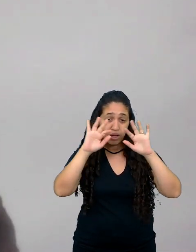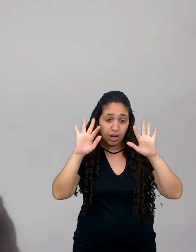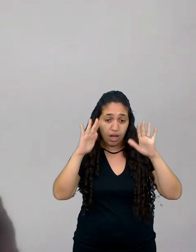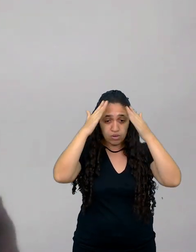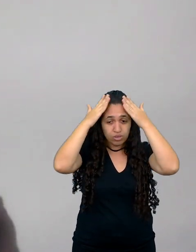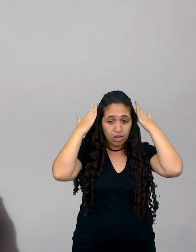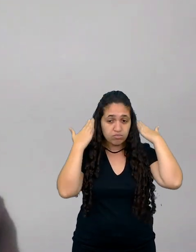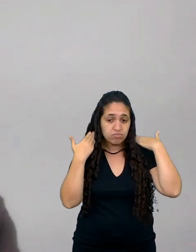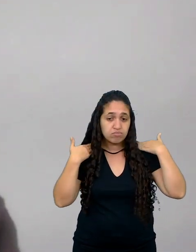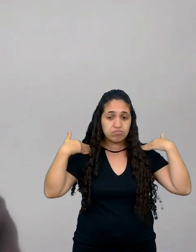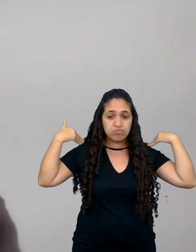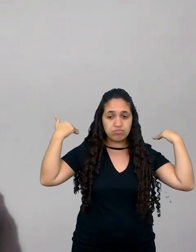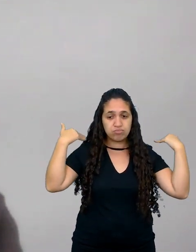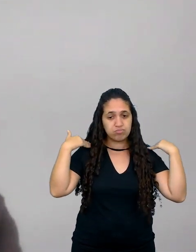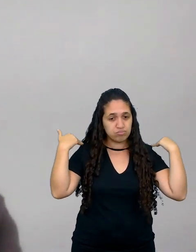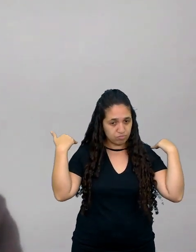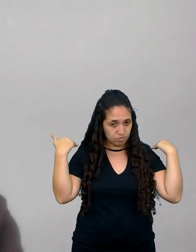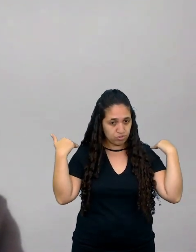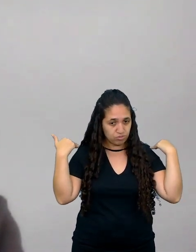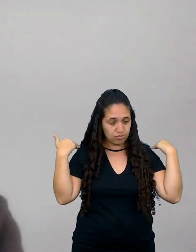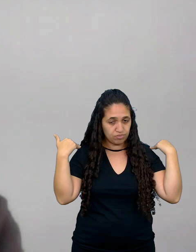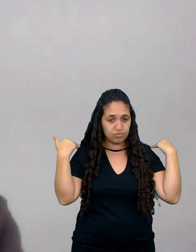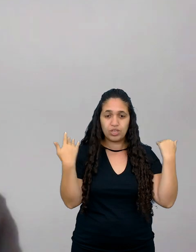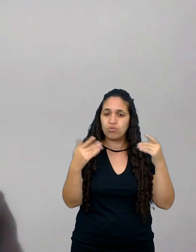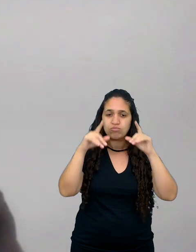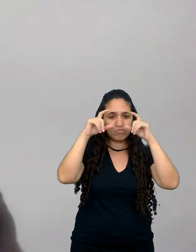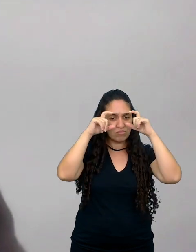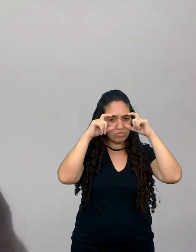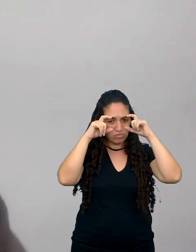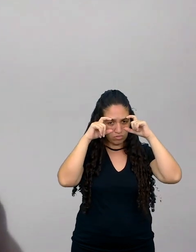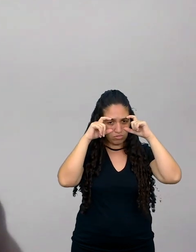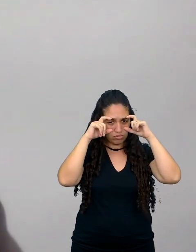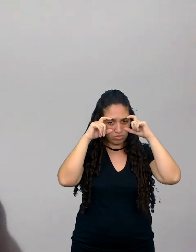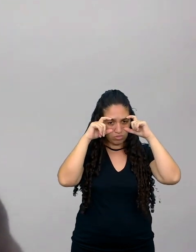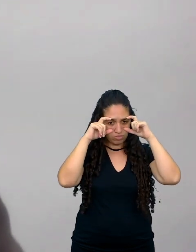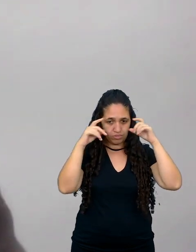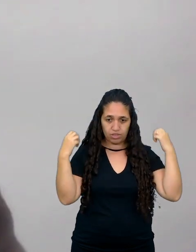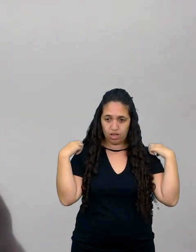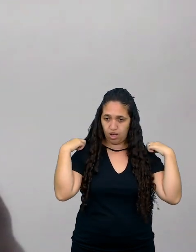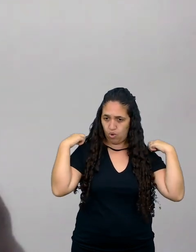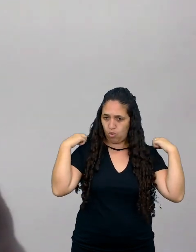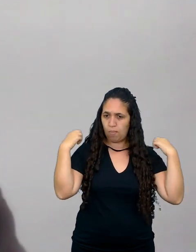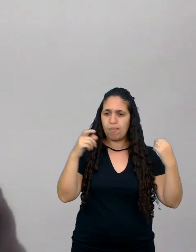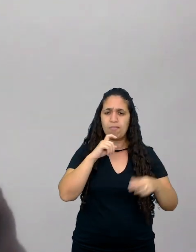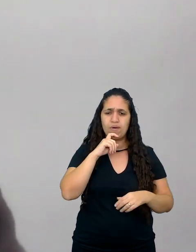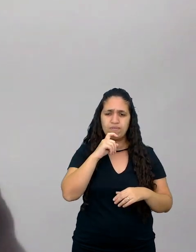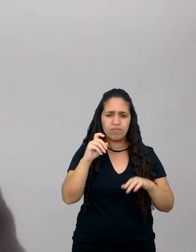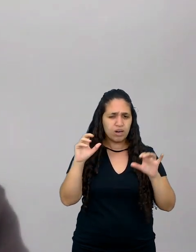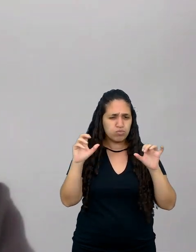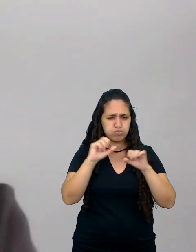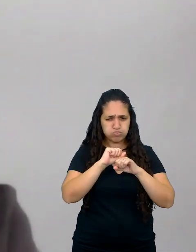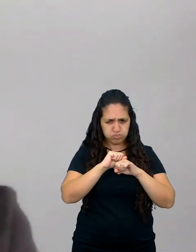na altura dos ombros, eu uso óculos e estou com uma roupa verde escura.